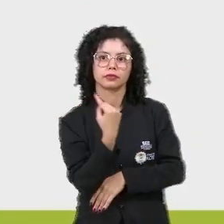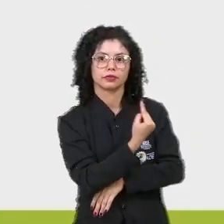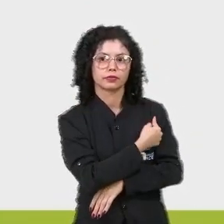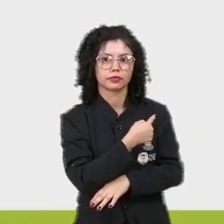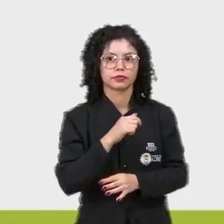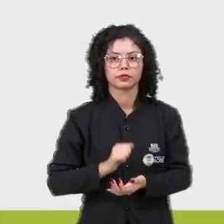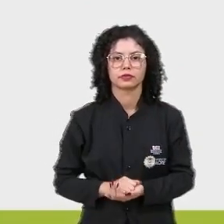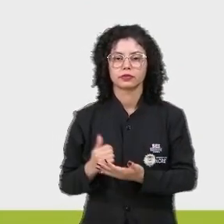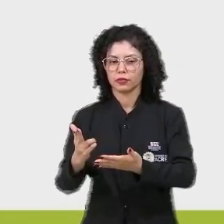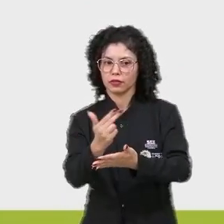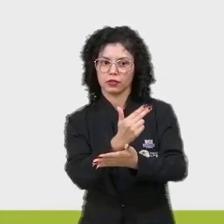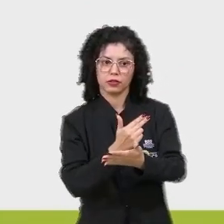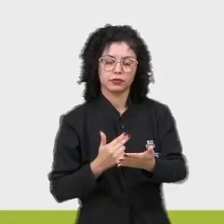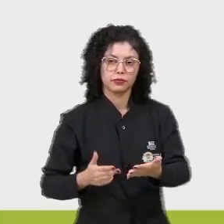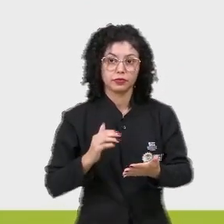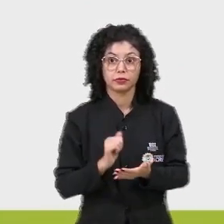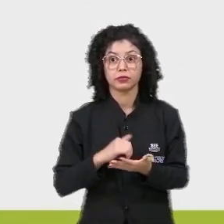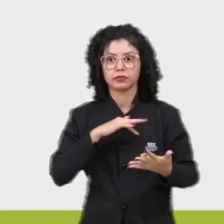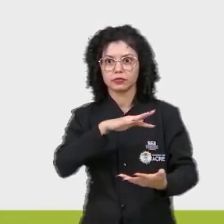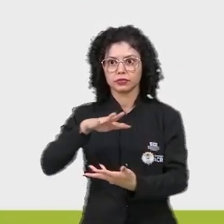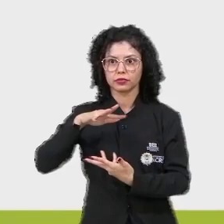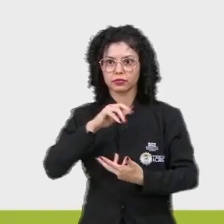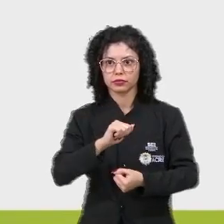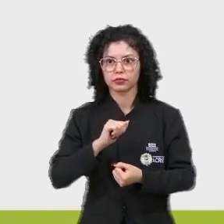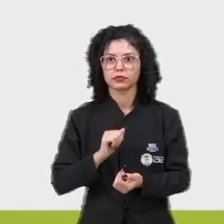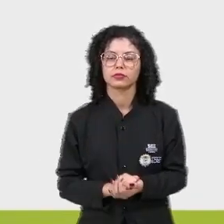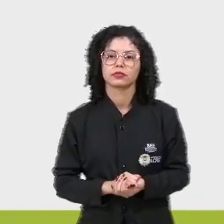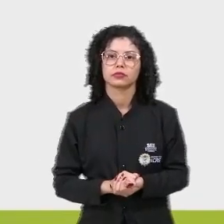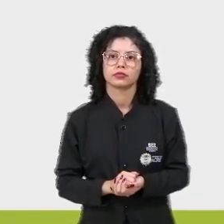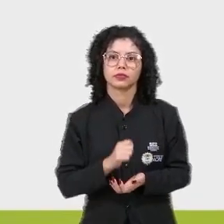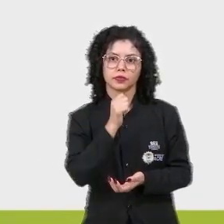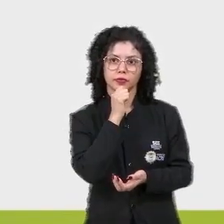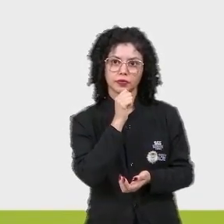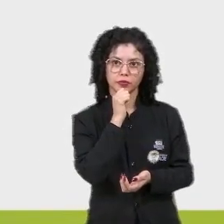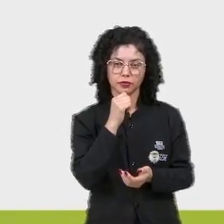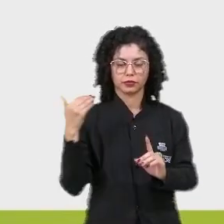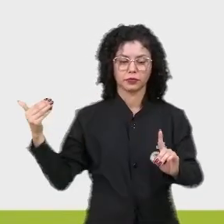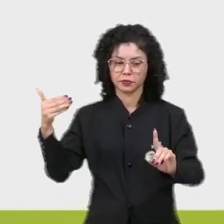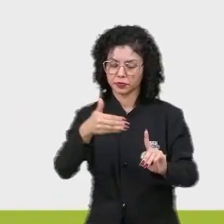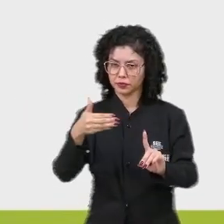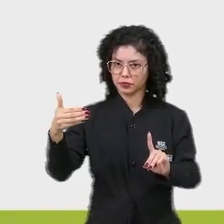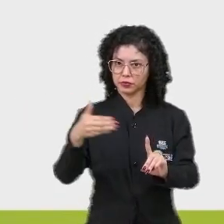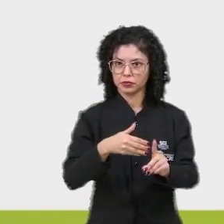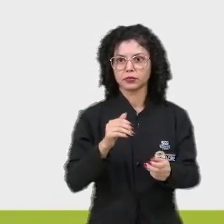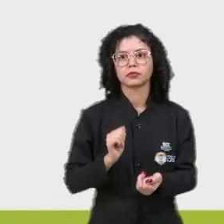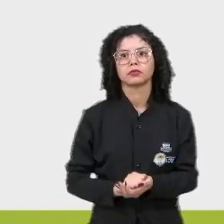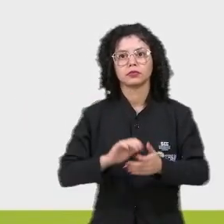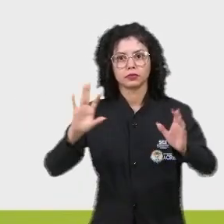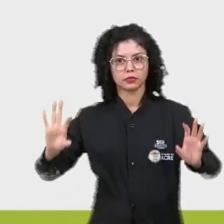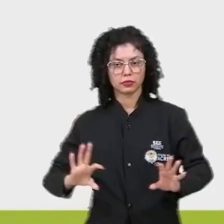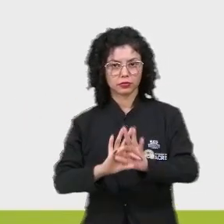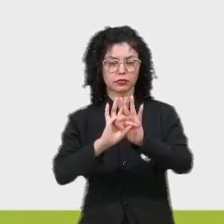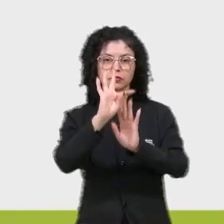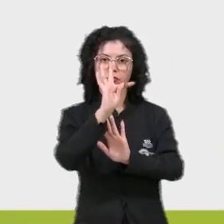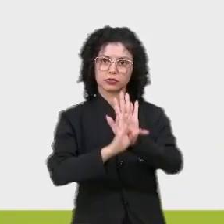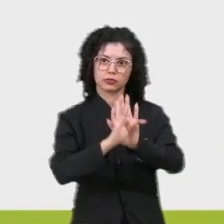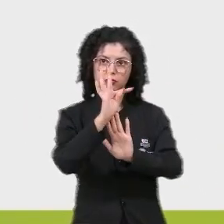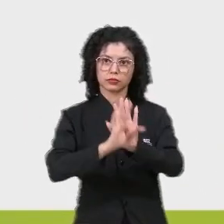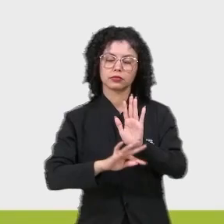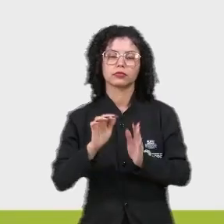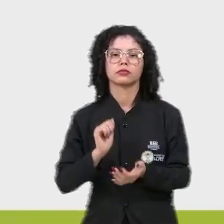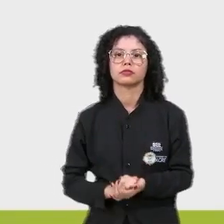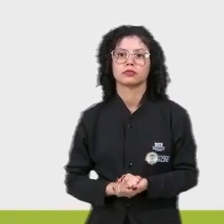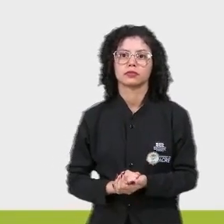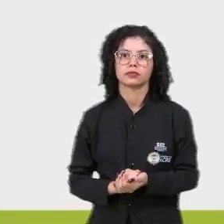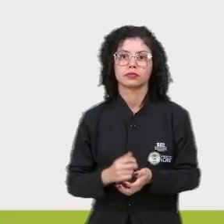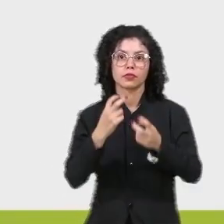nossa arte mundial, que eu tenho aí a obra, né, uma referência, uma intertextualidade com a obra